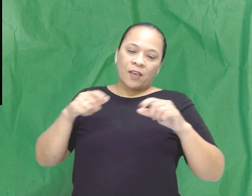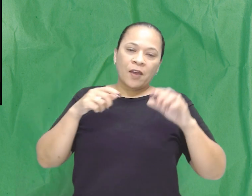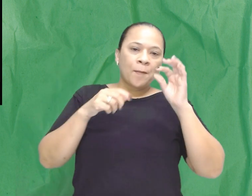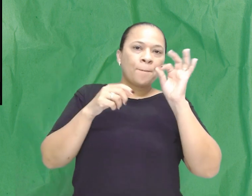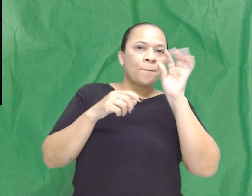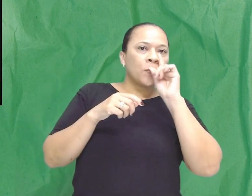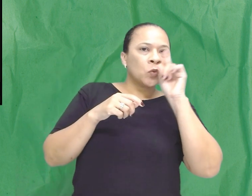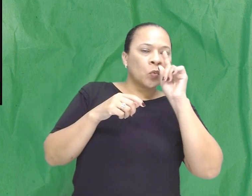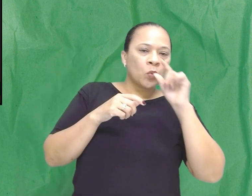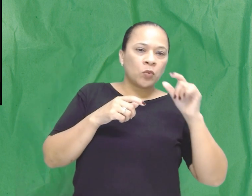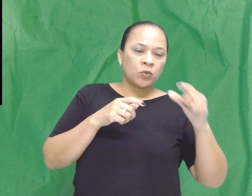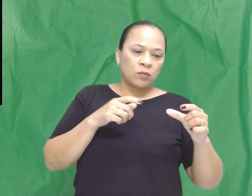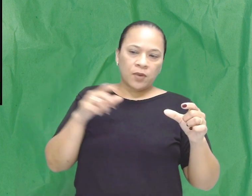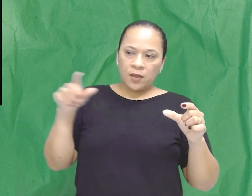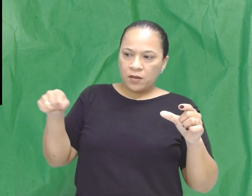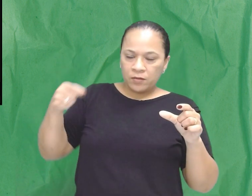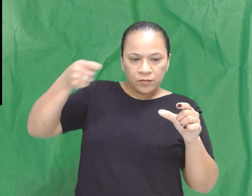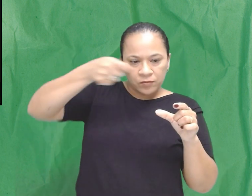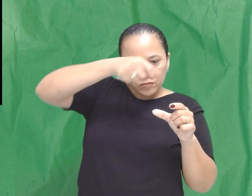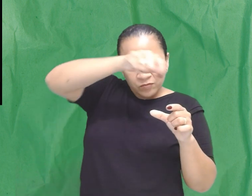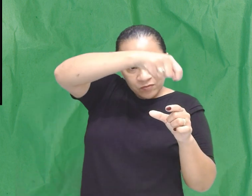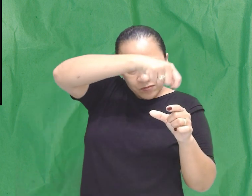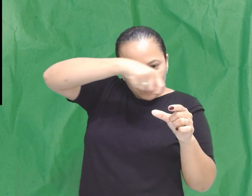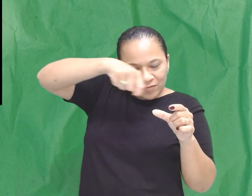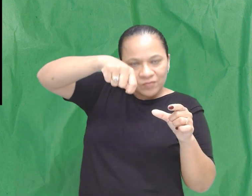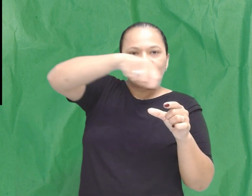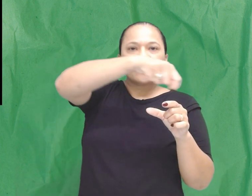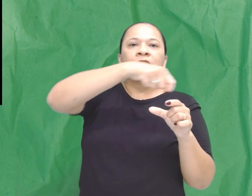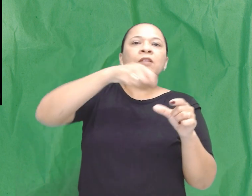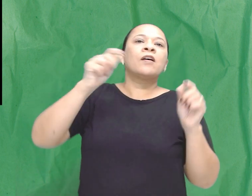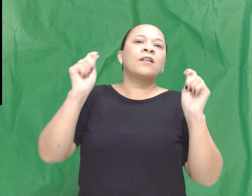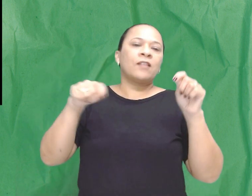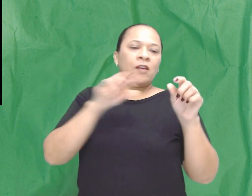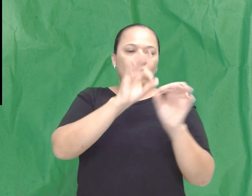o ponto que a gente utiliza para pintar os biscoitos.